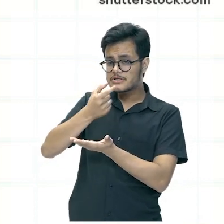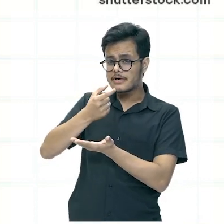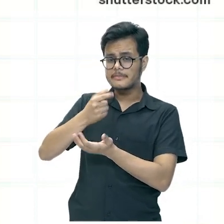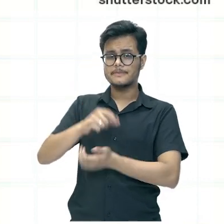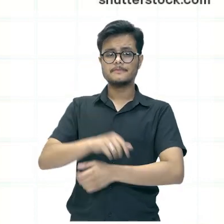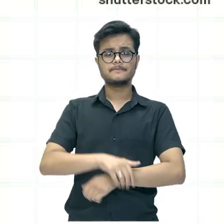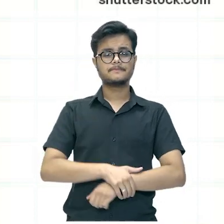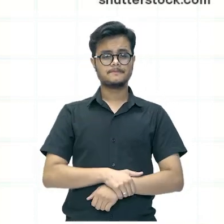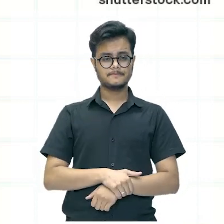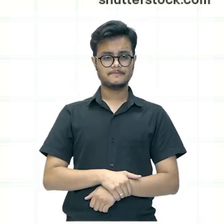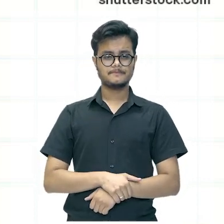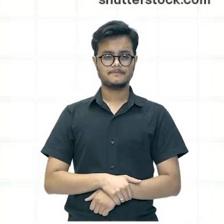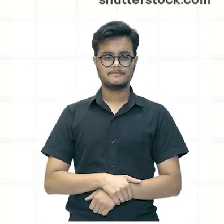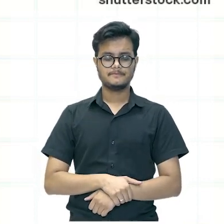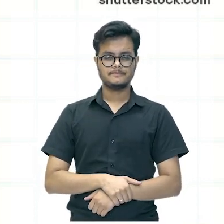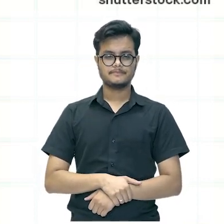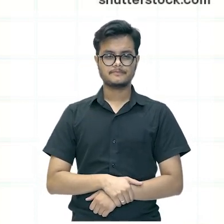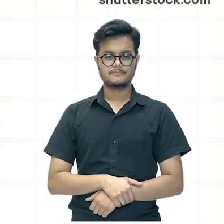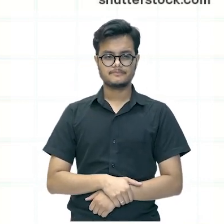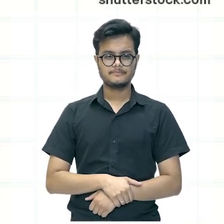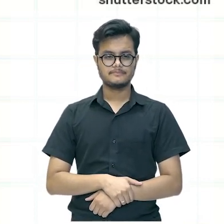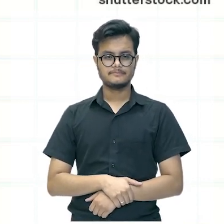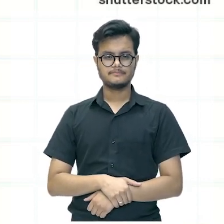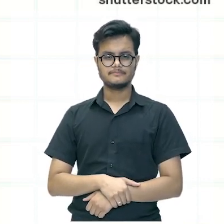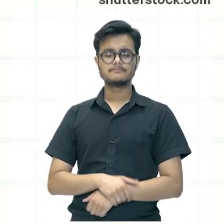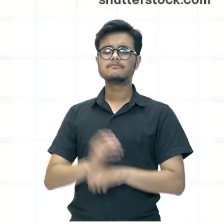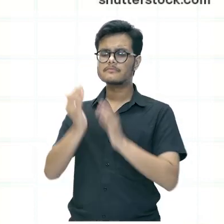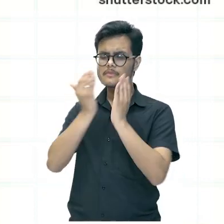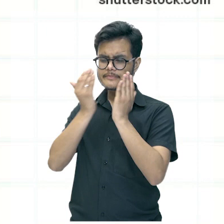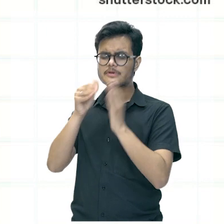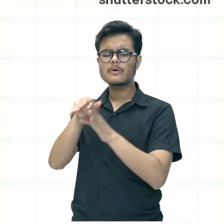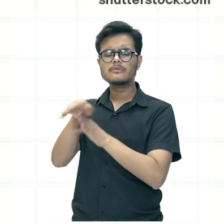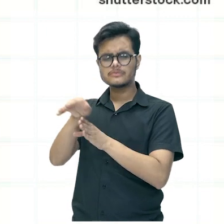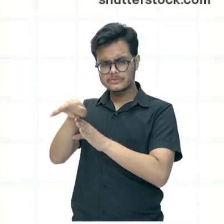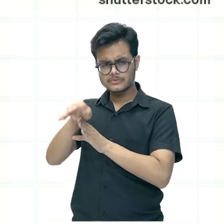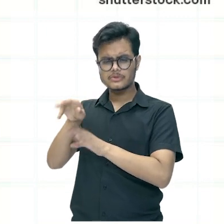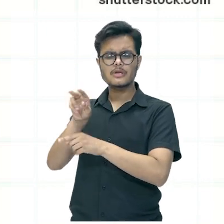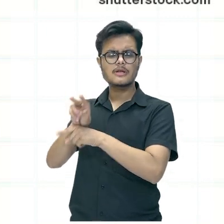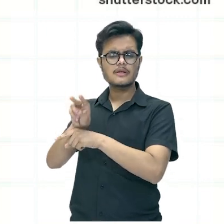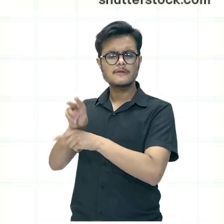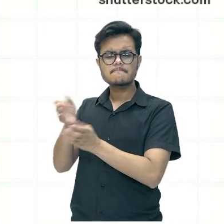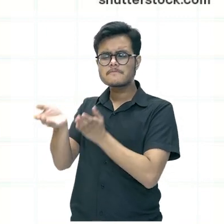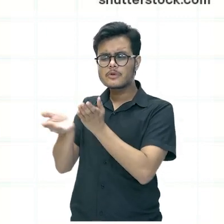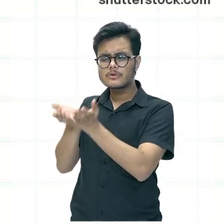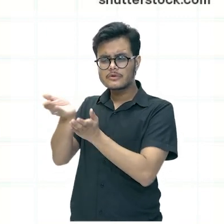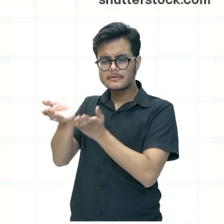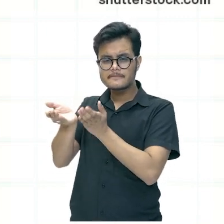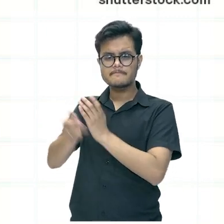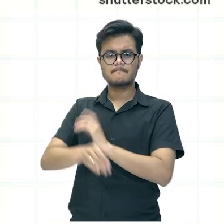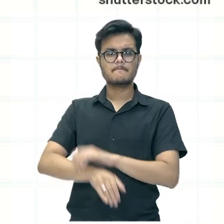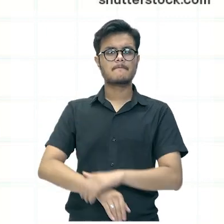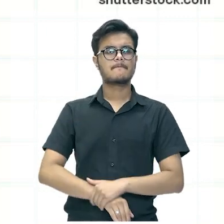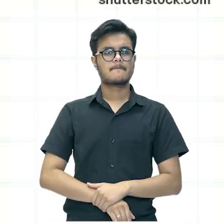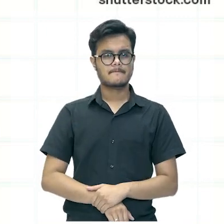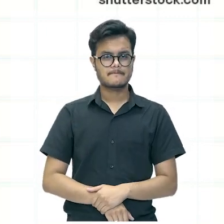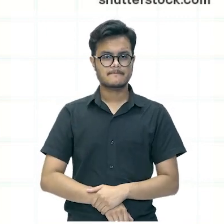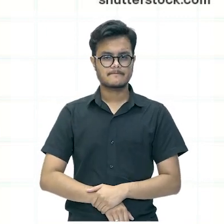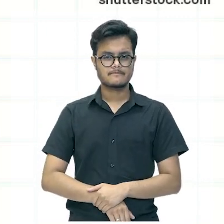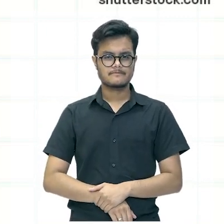medicamento, and psychological counseling. Então, conselhos,